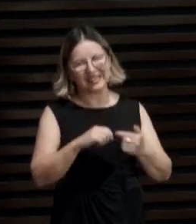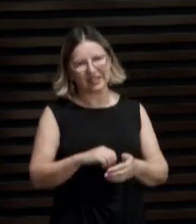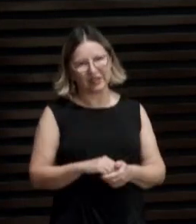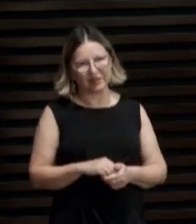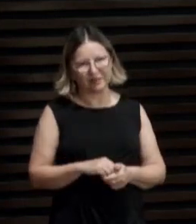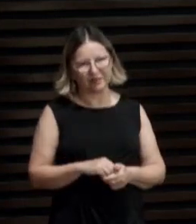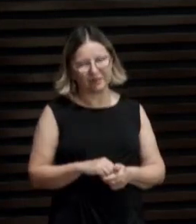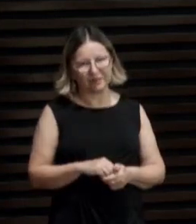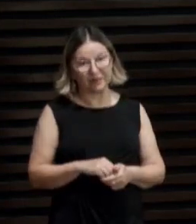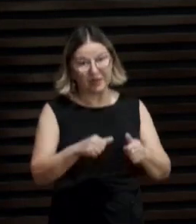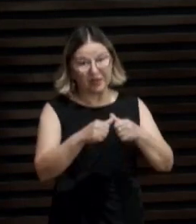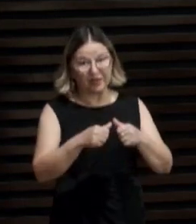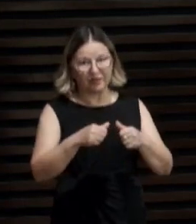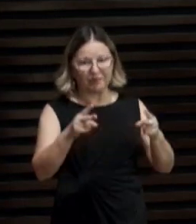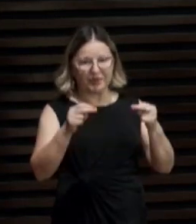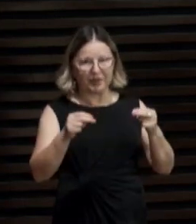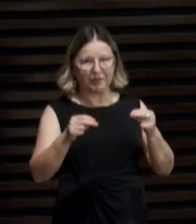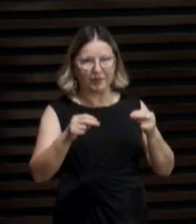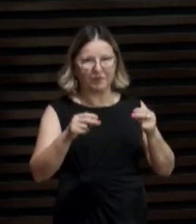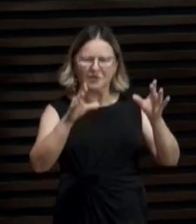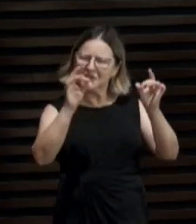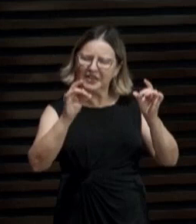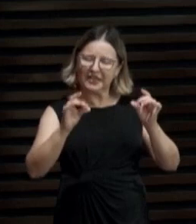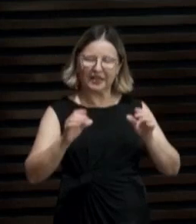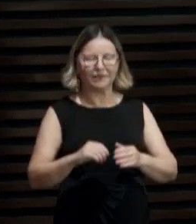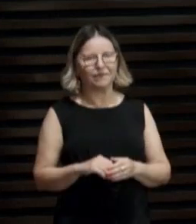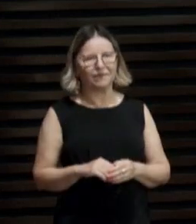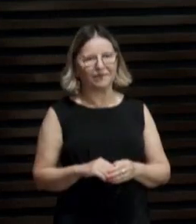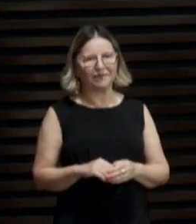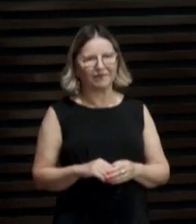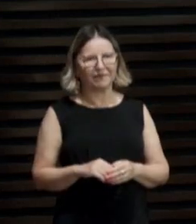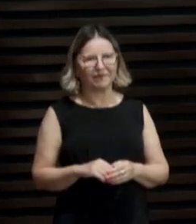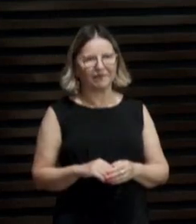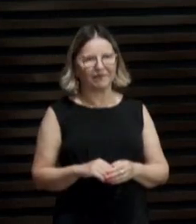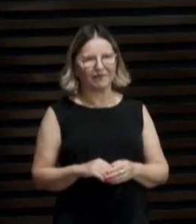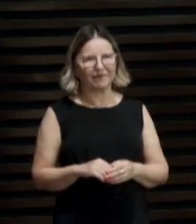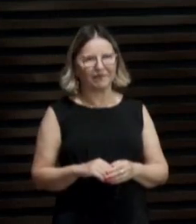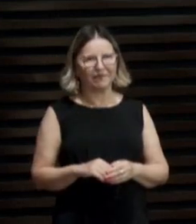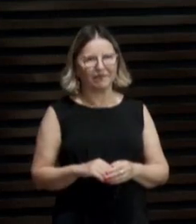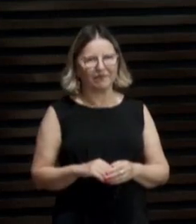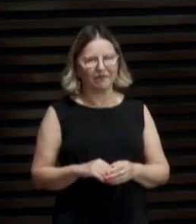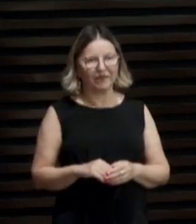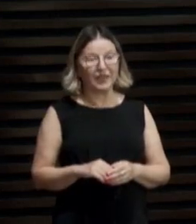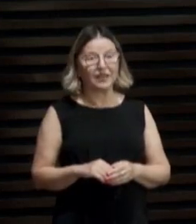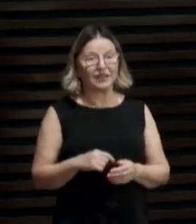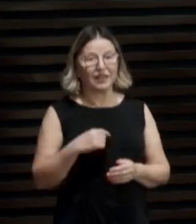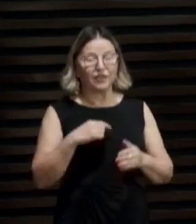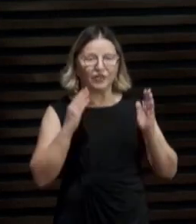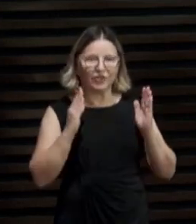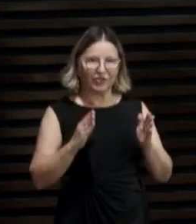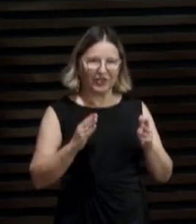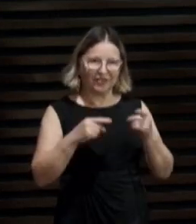mínimos detalhes. Da outra vez nós estivemos aqui compartilhando a palavra com vocês, falando que o verdadeiro fundamento